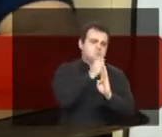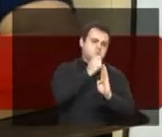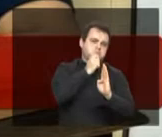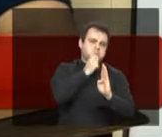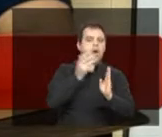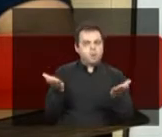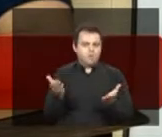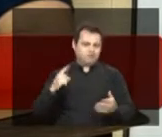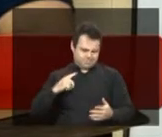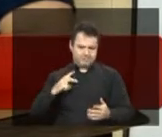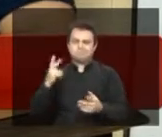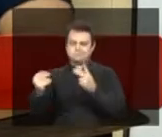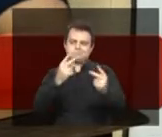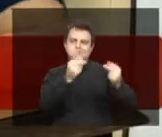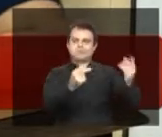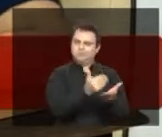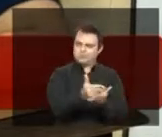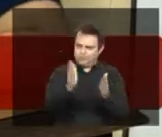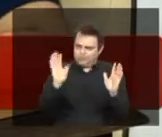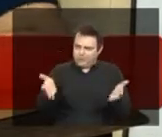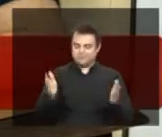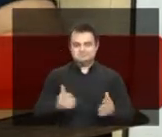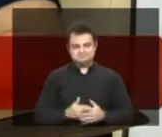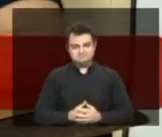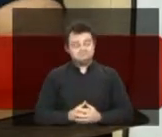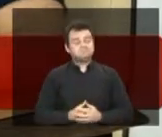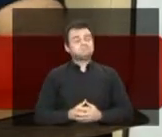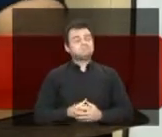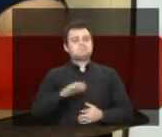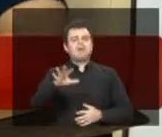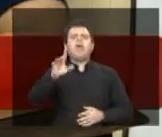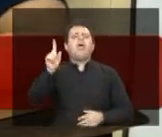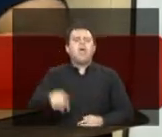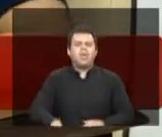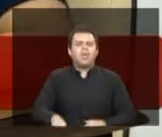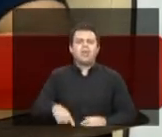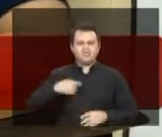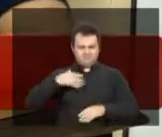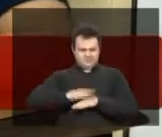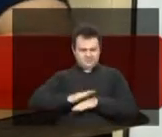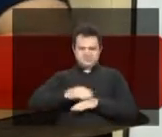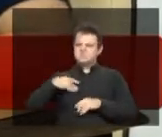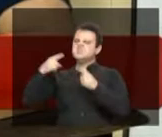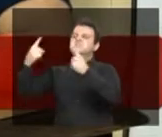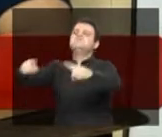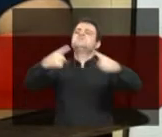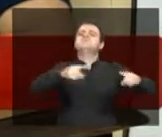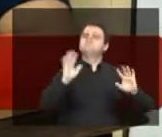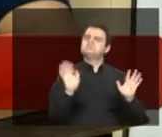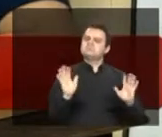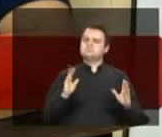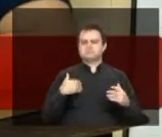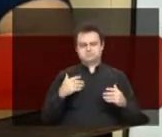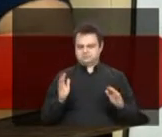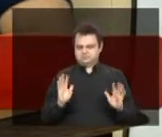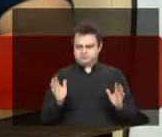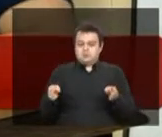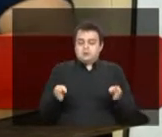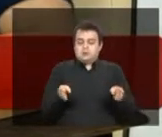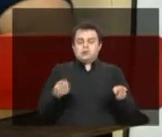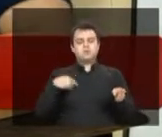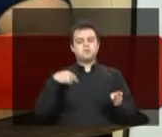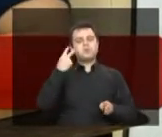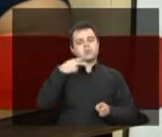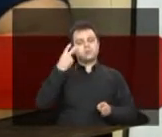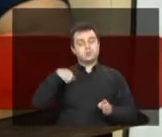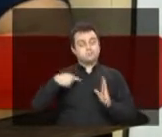agora, mas eu estou aqui não é para derrubar ninguém, eu falo que na minha gestão, aqui como